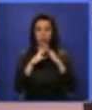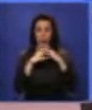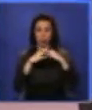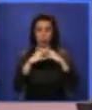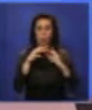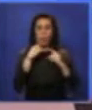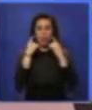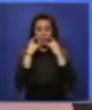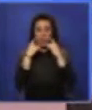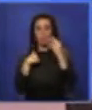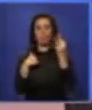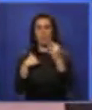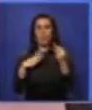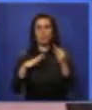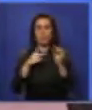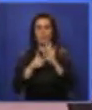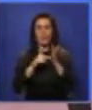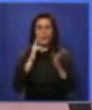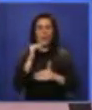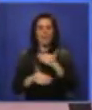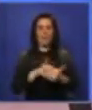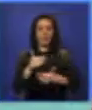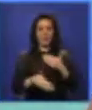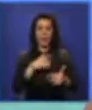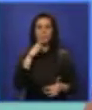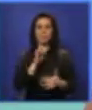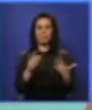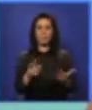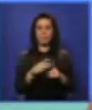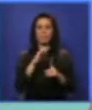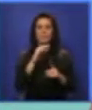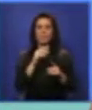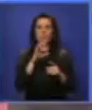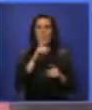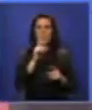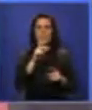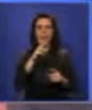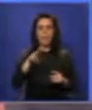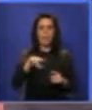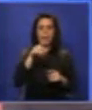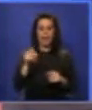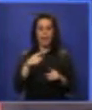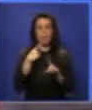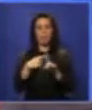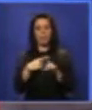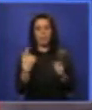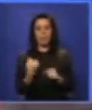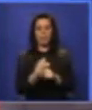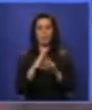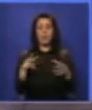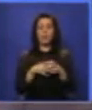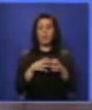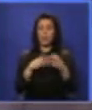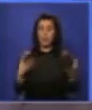dentária e então pudemos utilizar uma técnica avançada que se chama facetas cerâmicas. Isto beneficia, de facto, um trabalho de